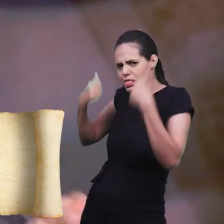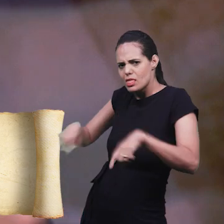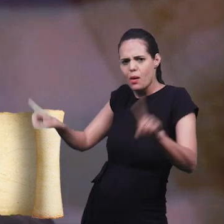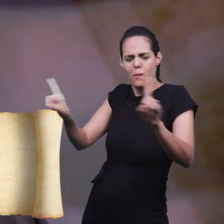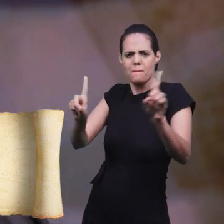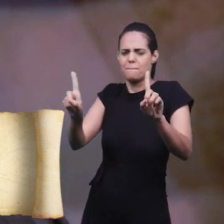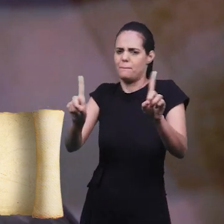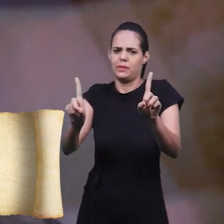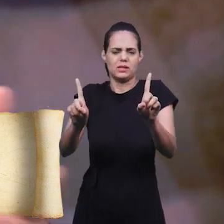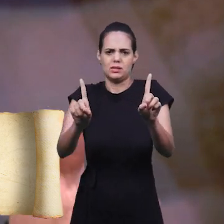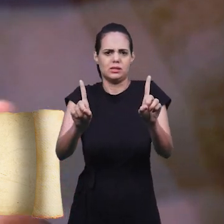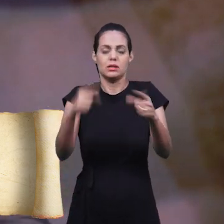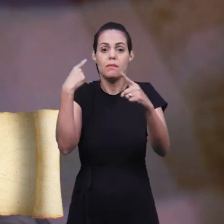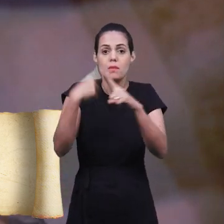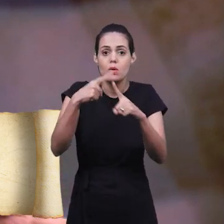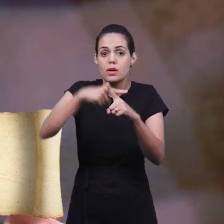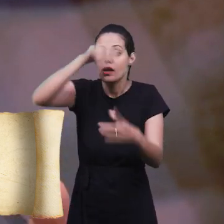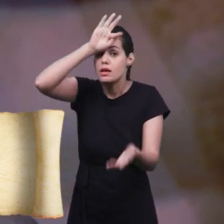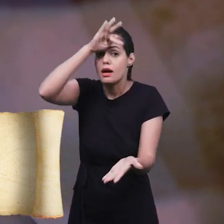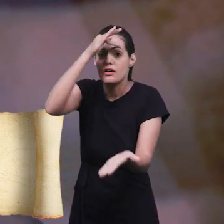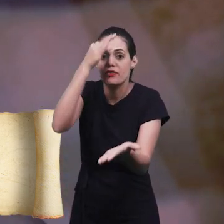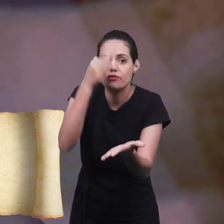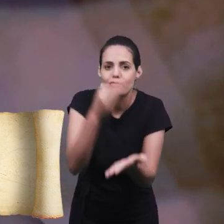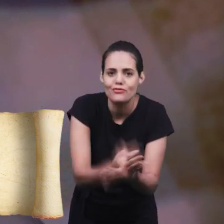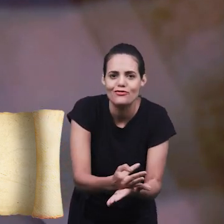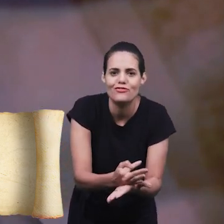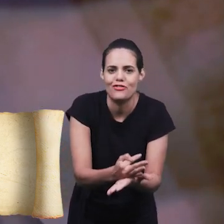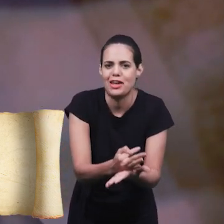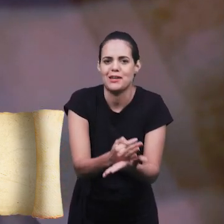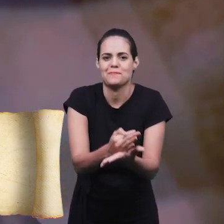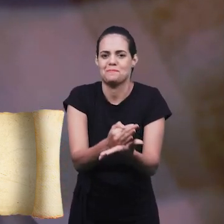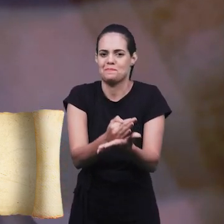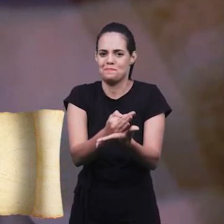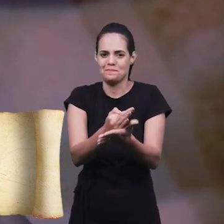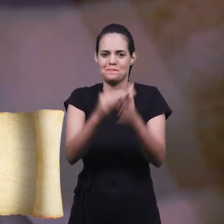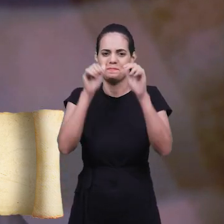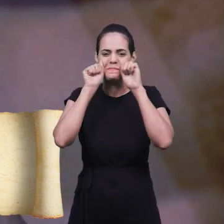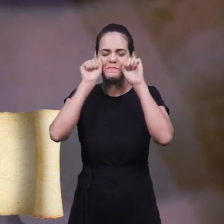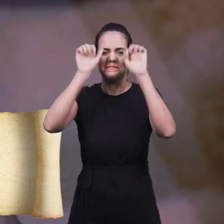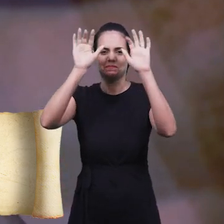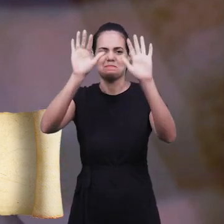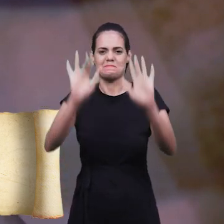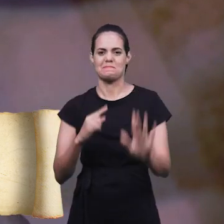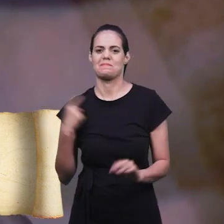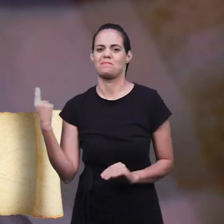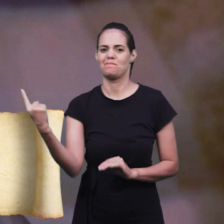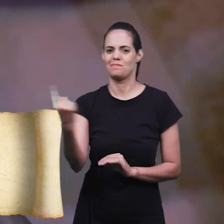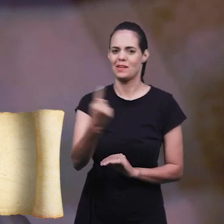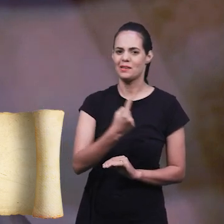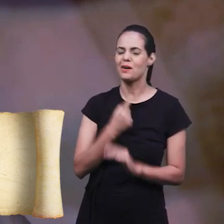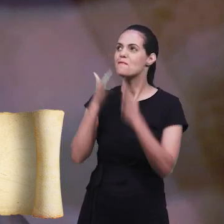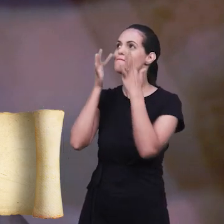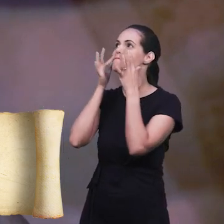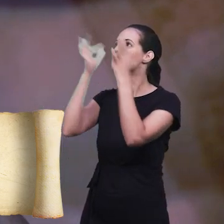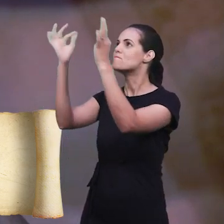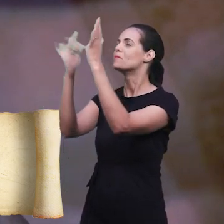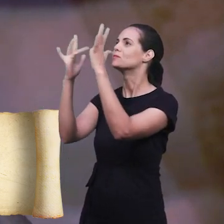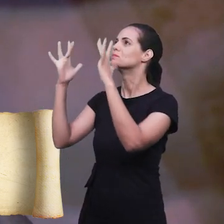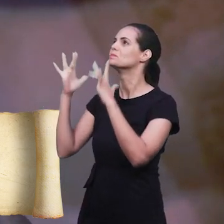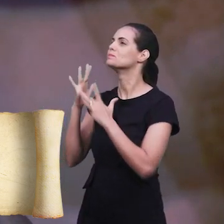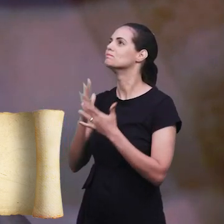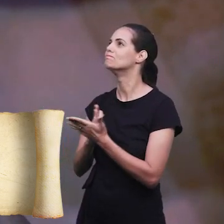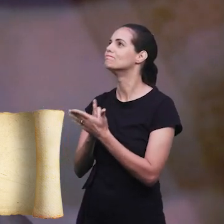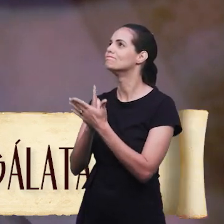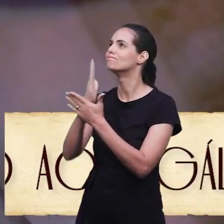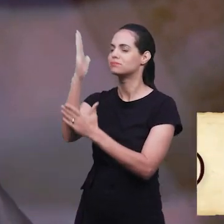não precisa de nenhum outro caminho, nenhum outro meio. A fé é o suficiente para chegarmos ao Senhor